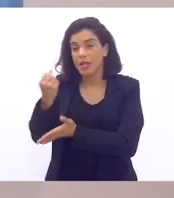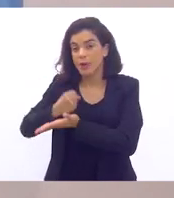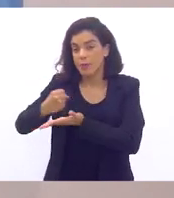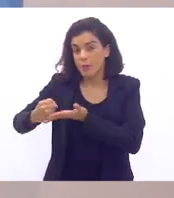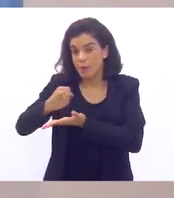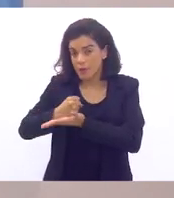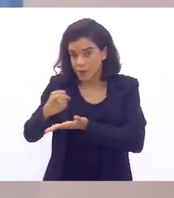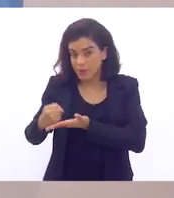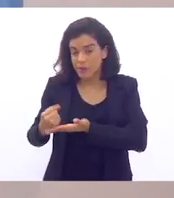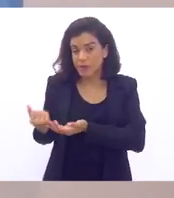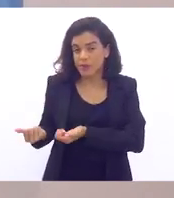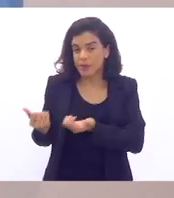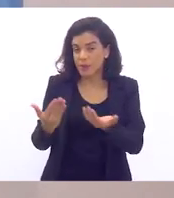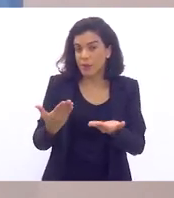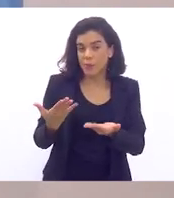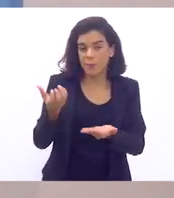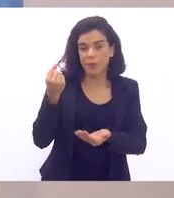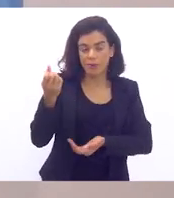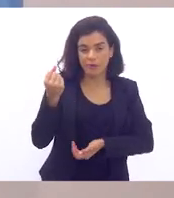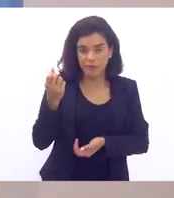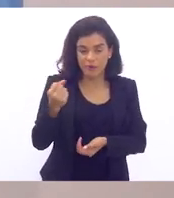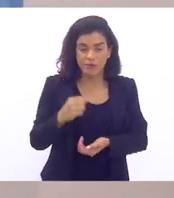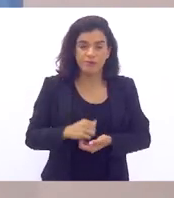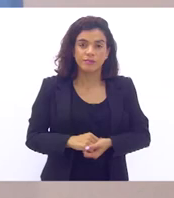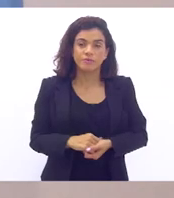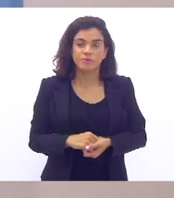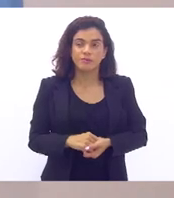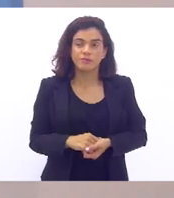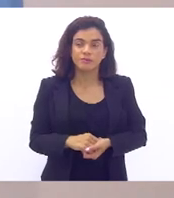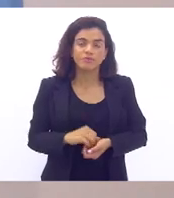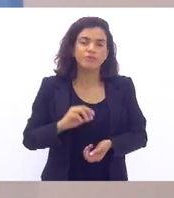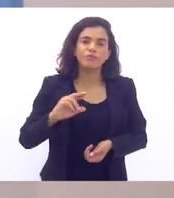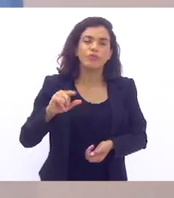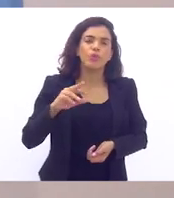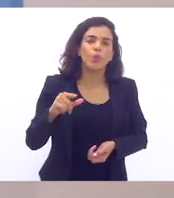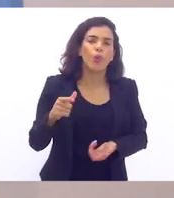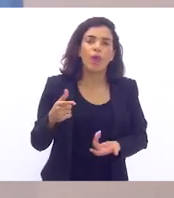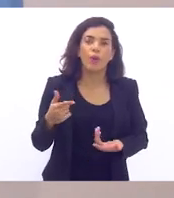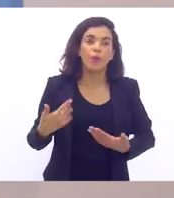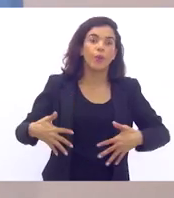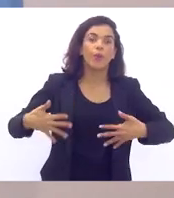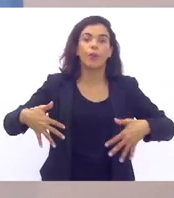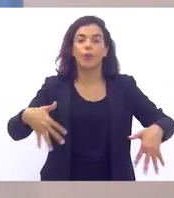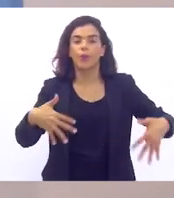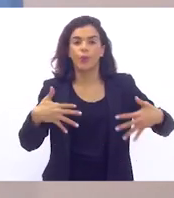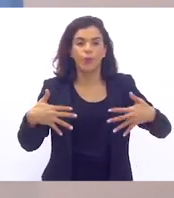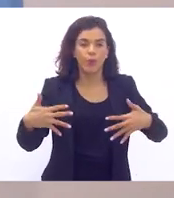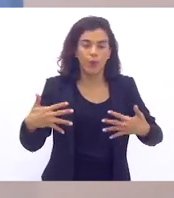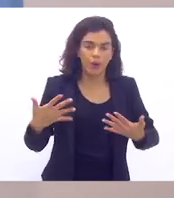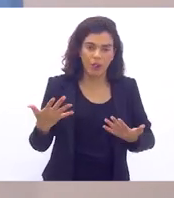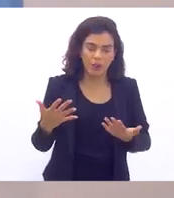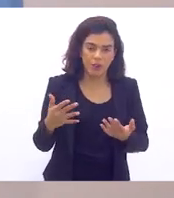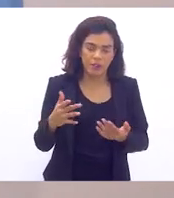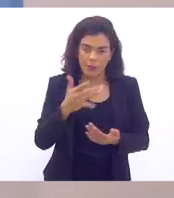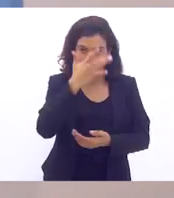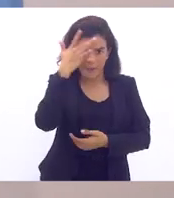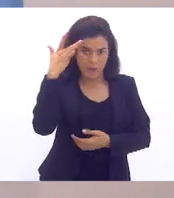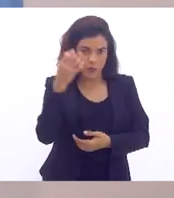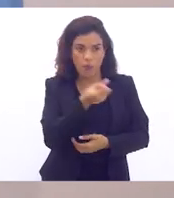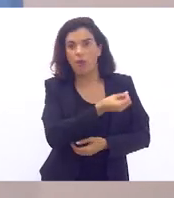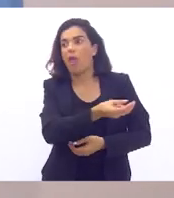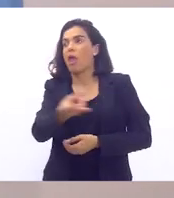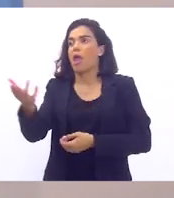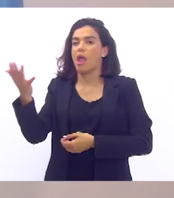como bem disse Vereador Rogério Amorim não é uma quantidade significativa de pessoas